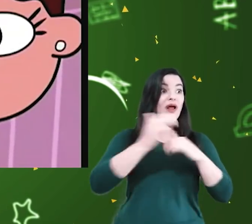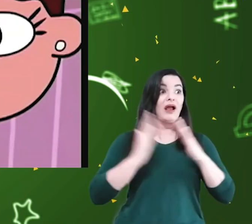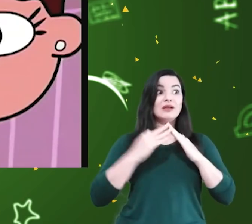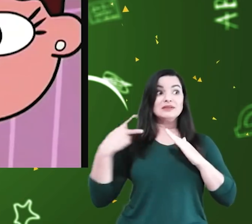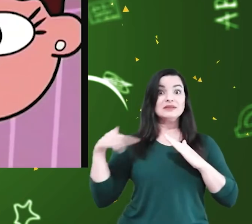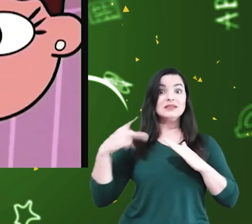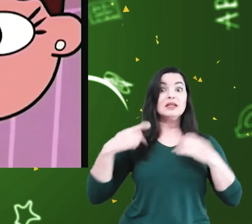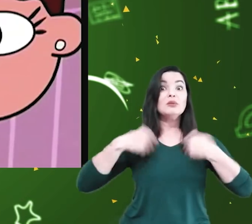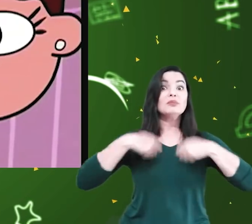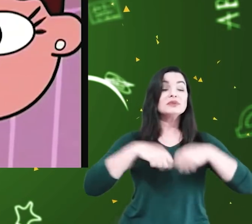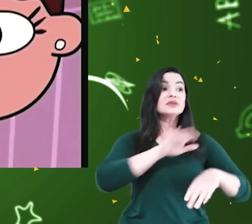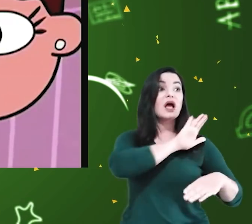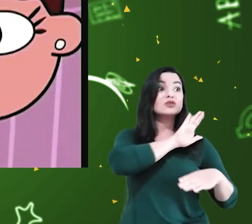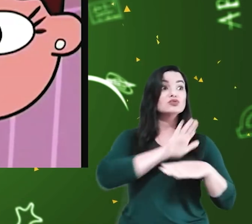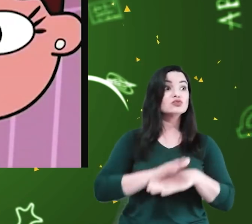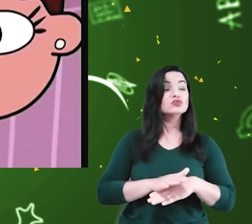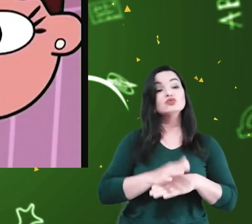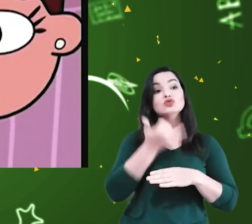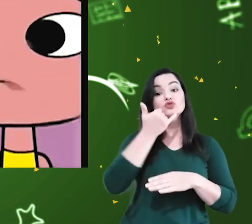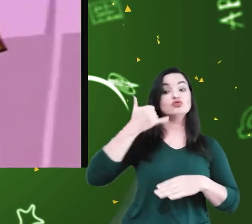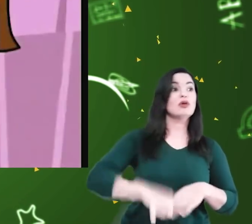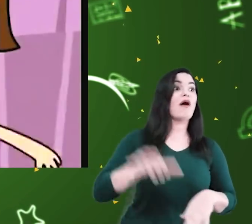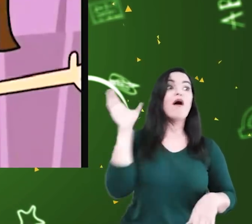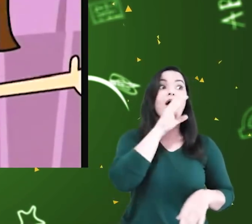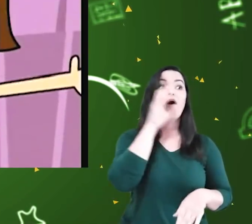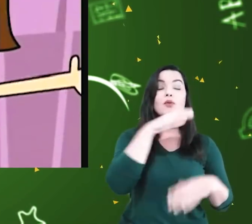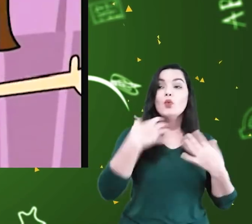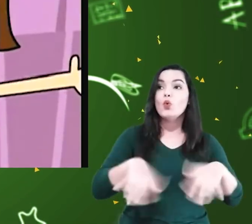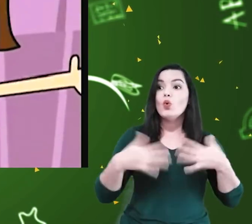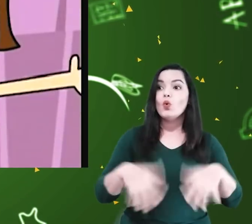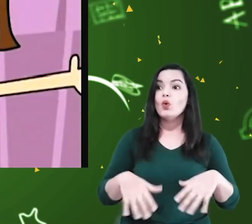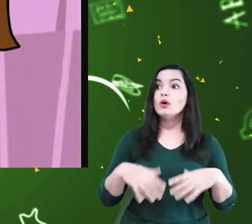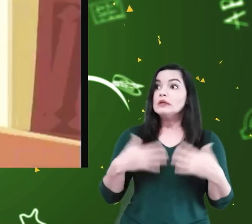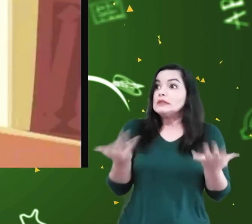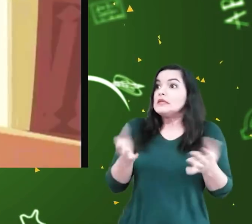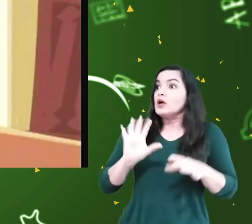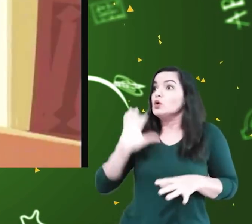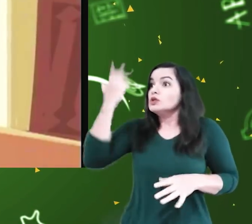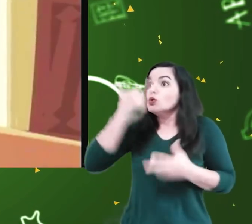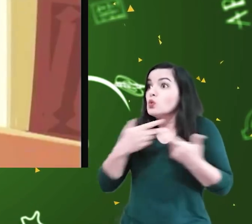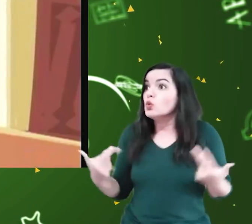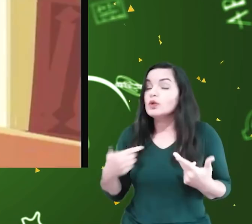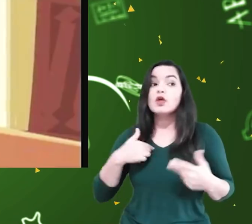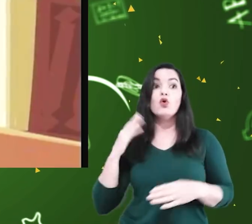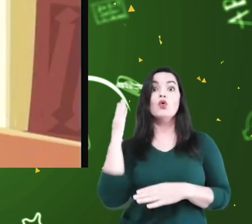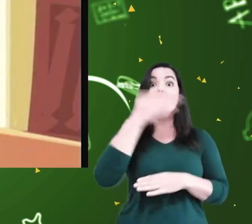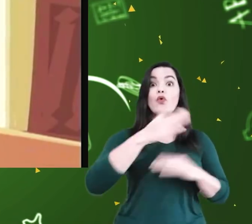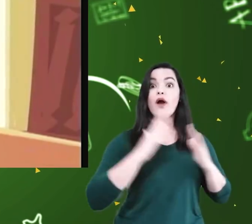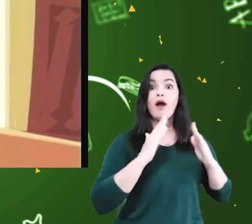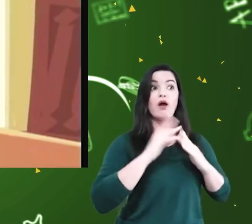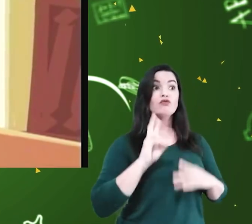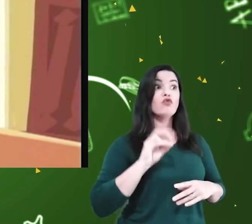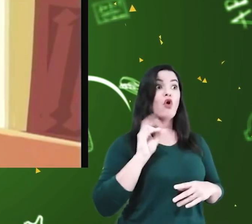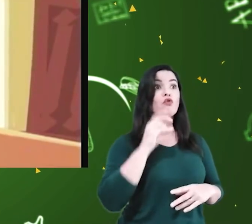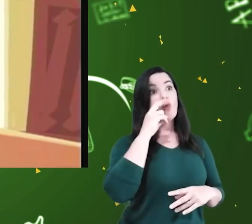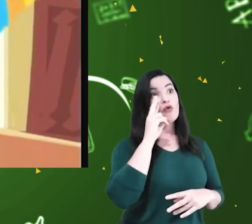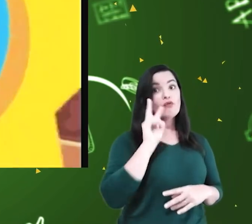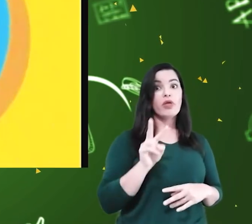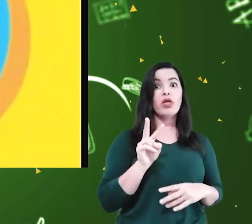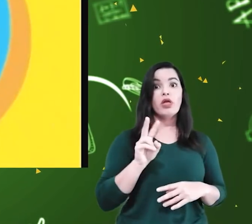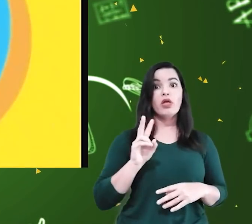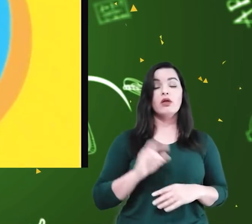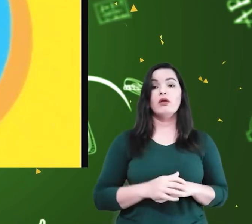casa dele e que ele precisava desligar correndo. Será que aconteceu alguma coisa? Eu vou ver lá da casa do vovô.